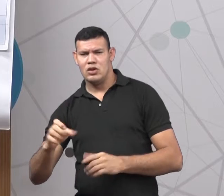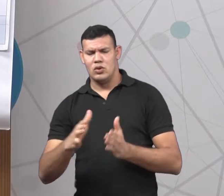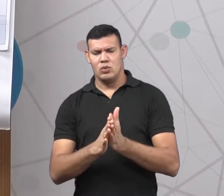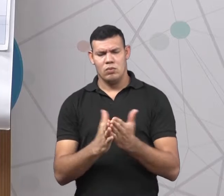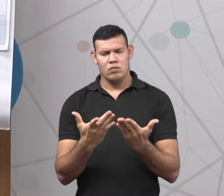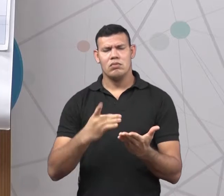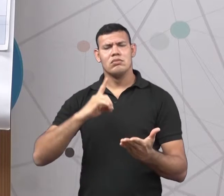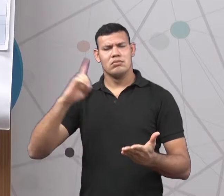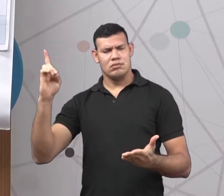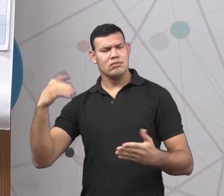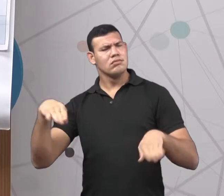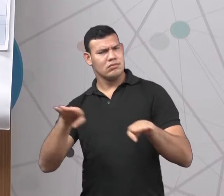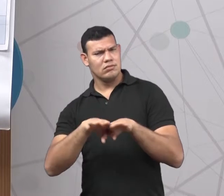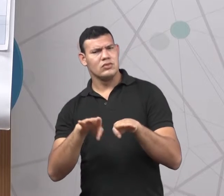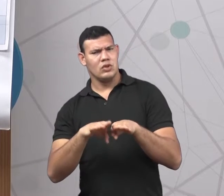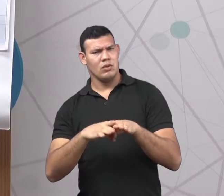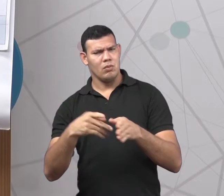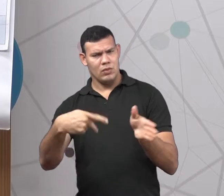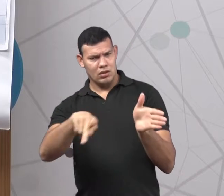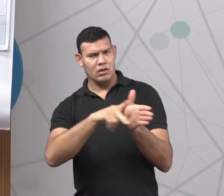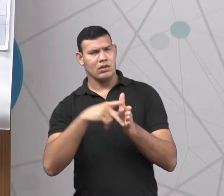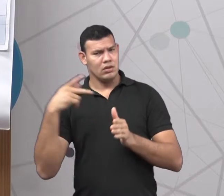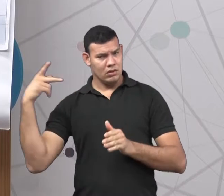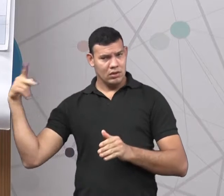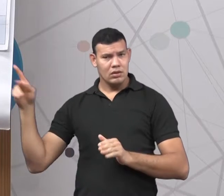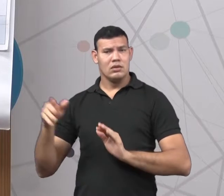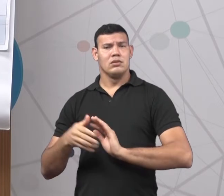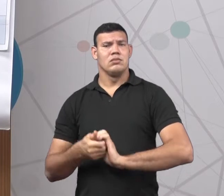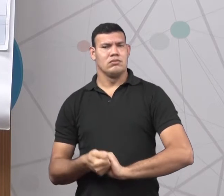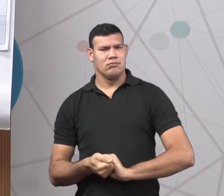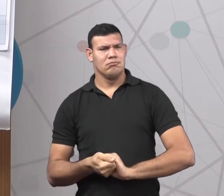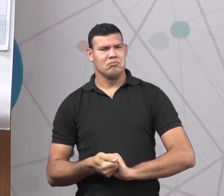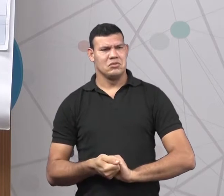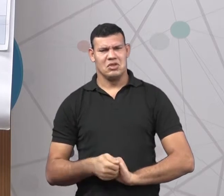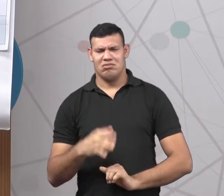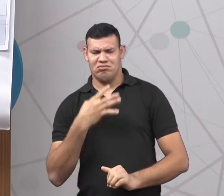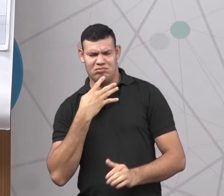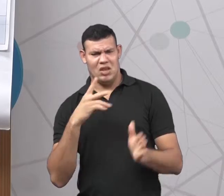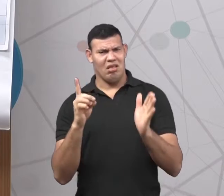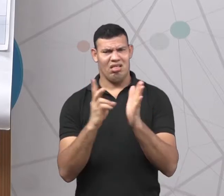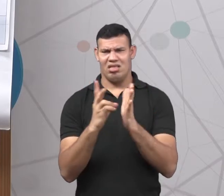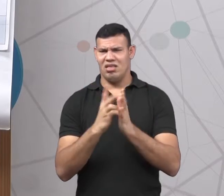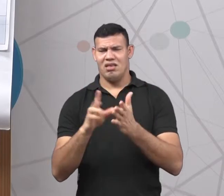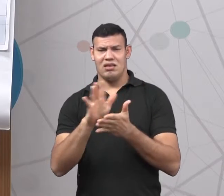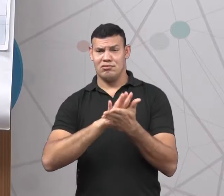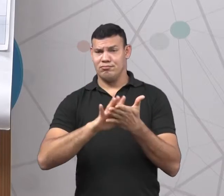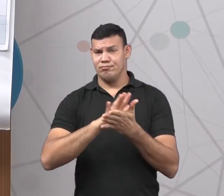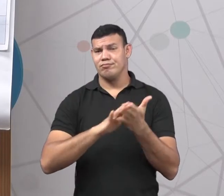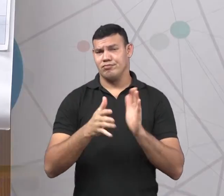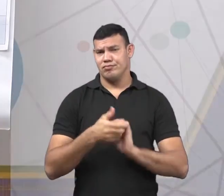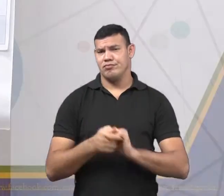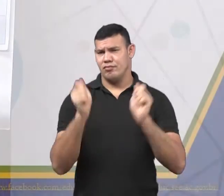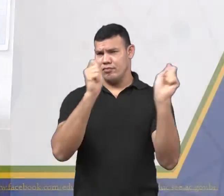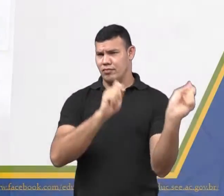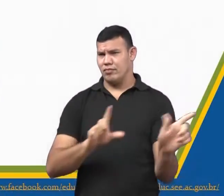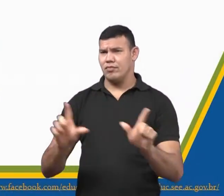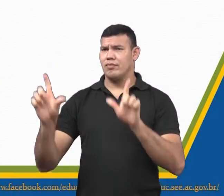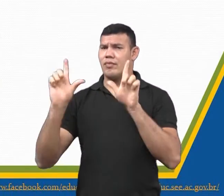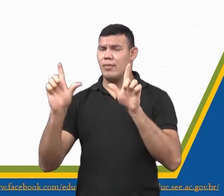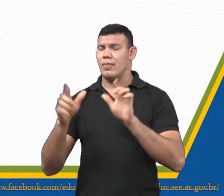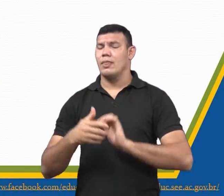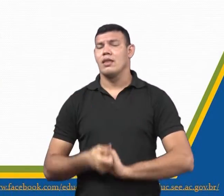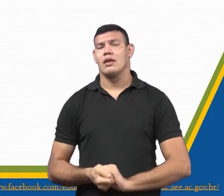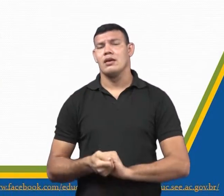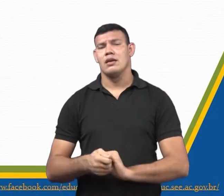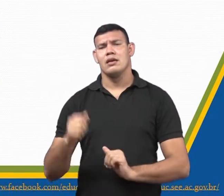que eram desconhecidas para os povos indígenas. Não é isso? Vamos ver no slide os